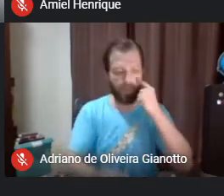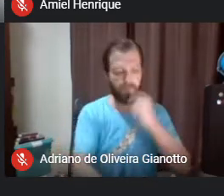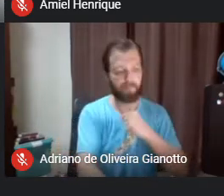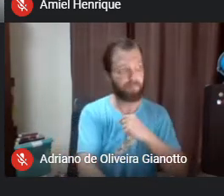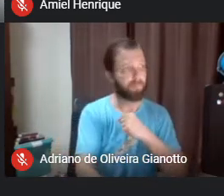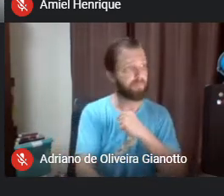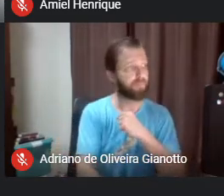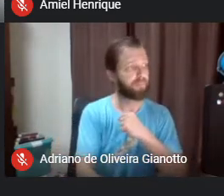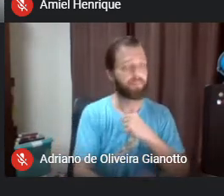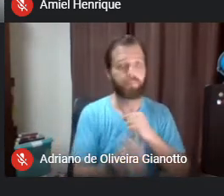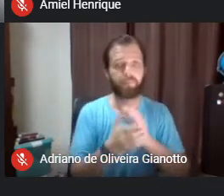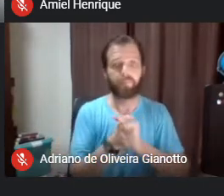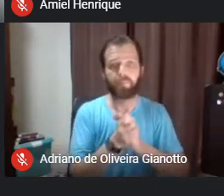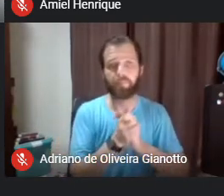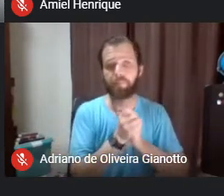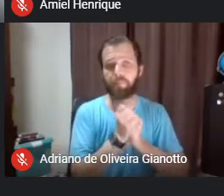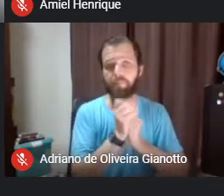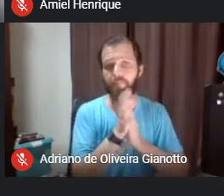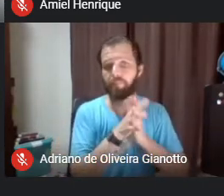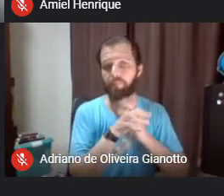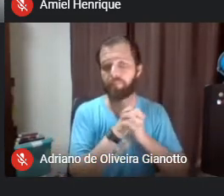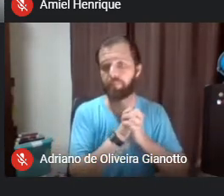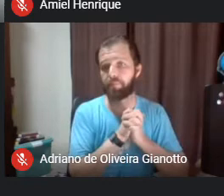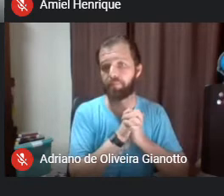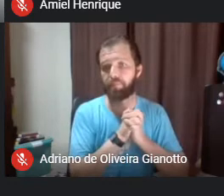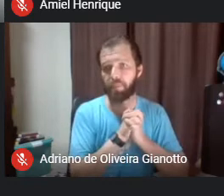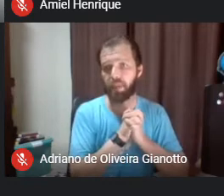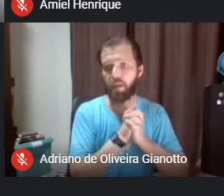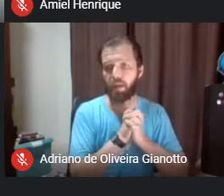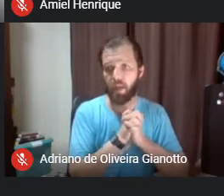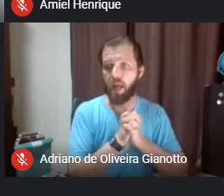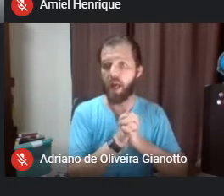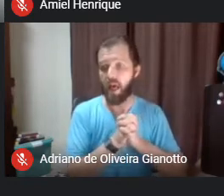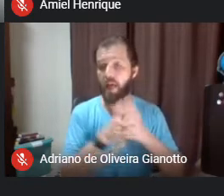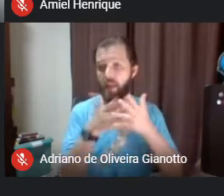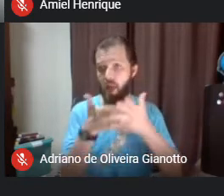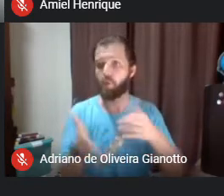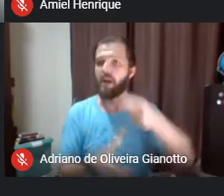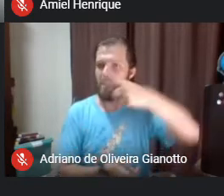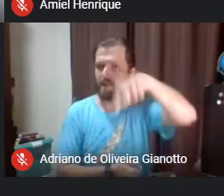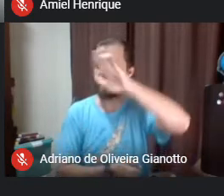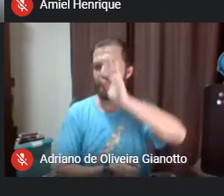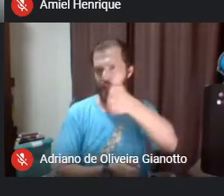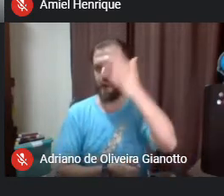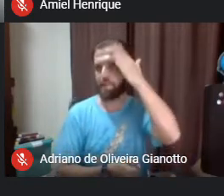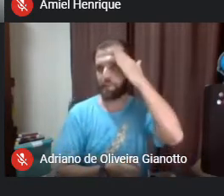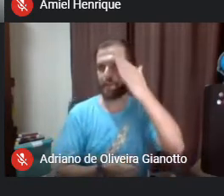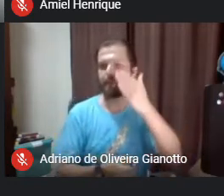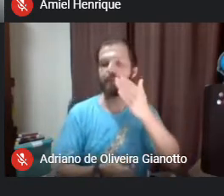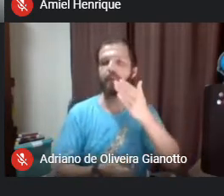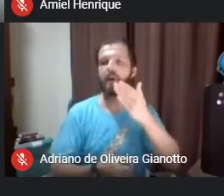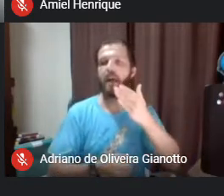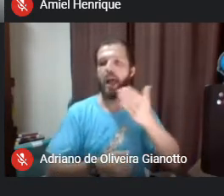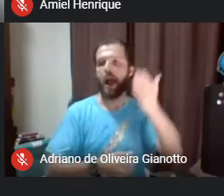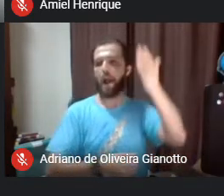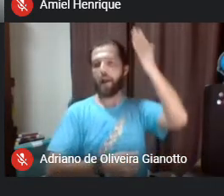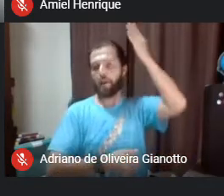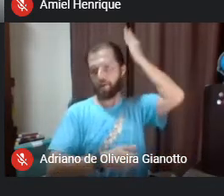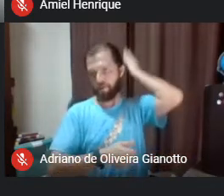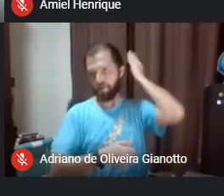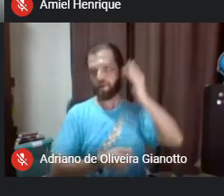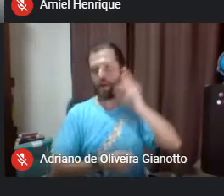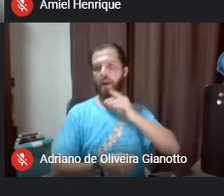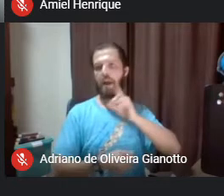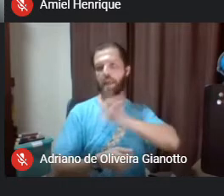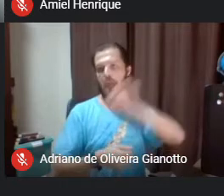Então, nós começamos, Vocês olhem esses slides aí. Esse slide. Vocês já